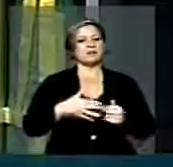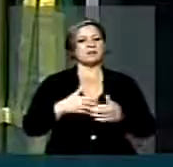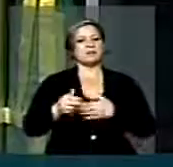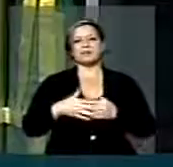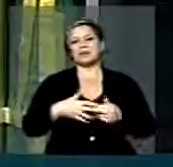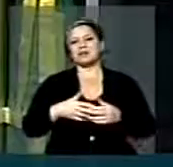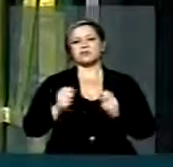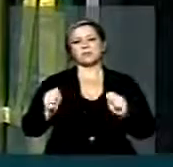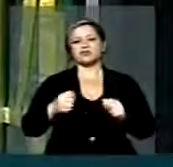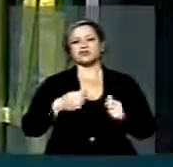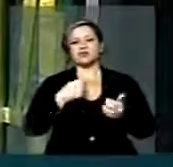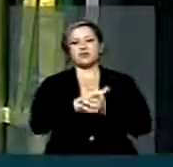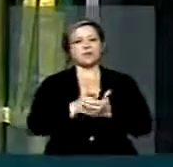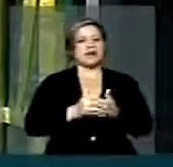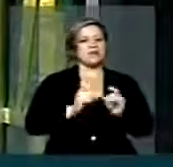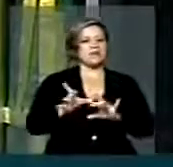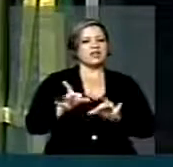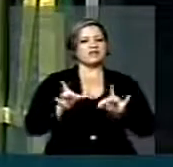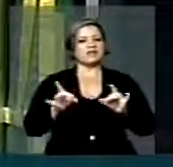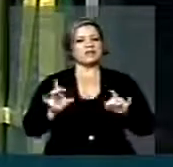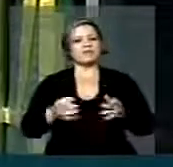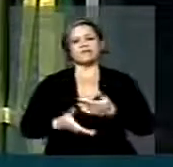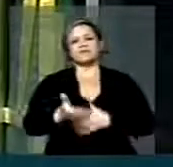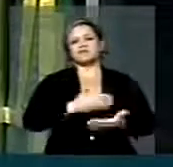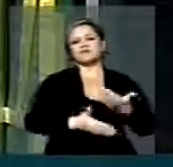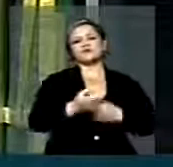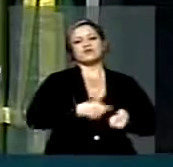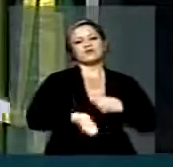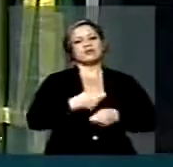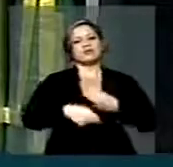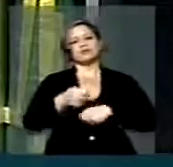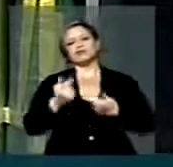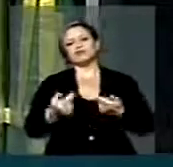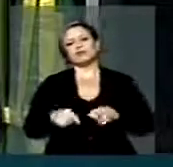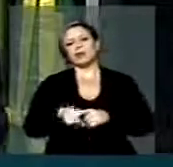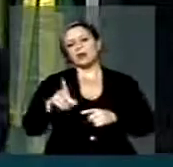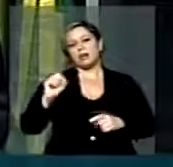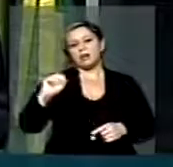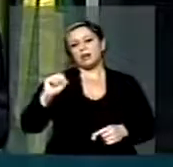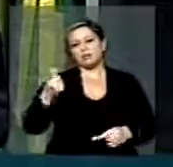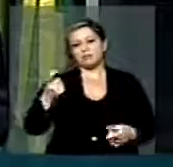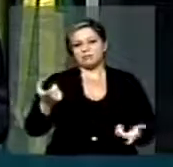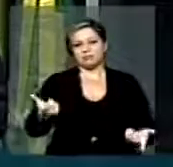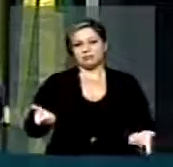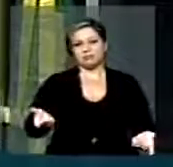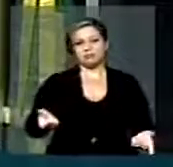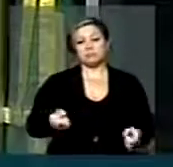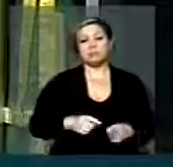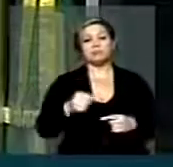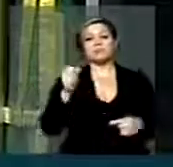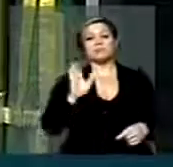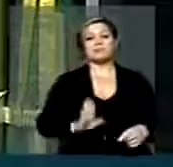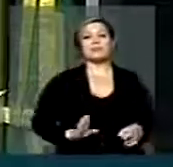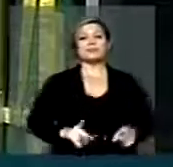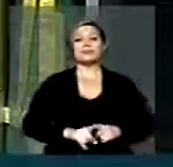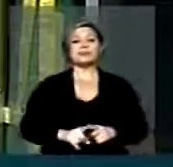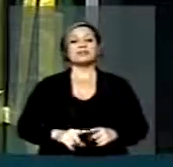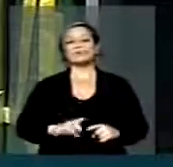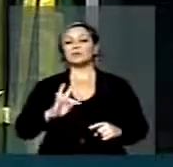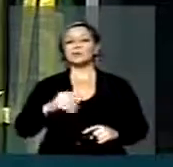comprar e vender. Enquanto o dinheiro está rodando ali, é público. Uma coisa lógica. No Brasil virou tudo